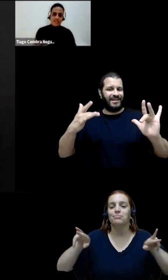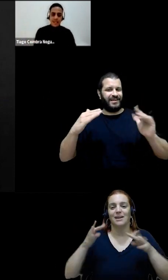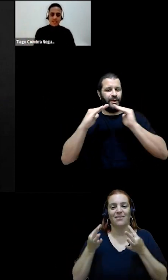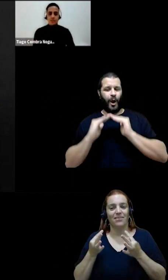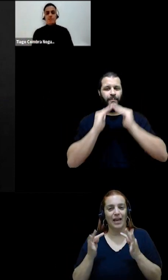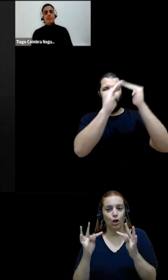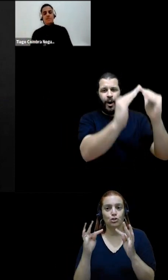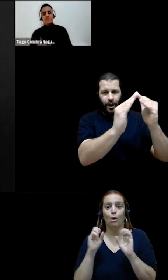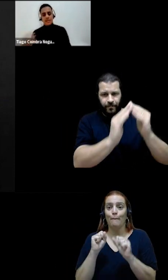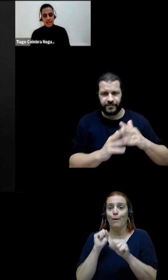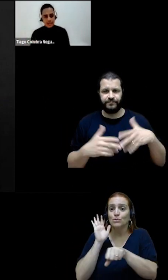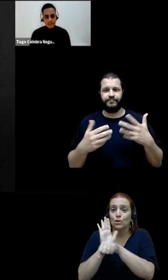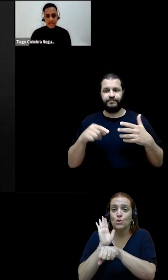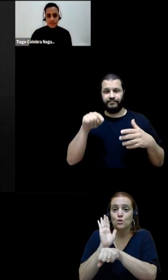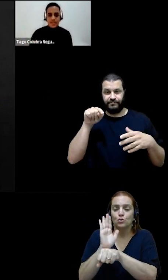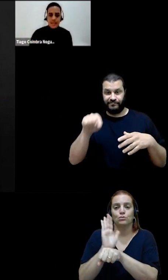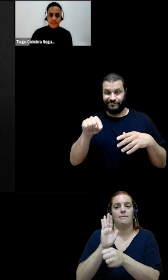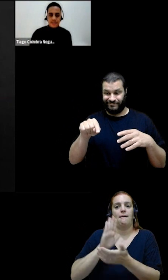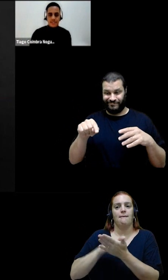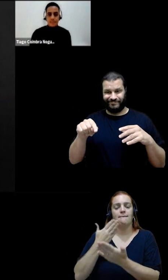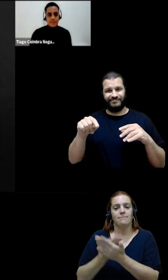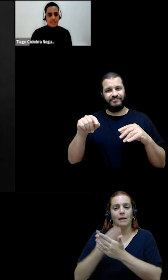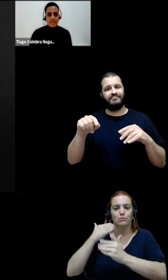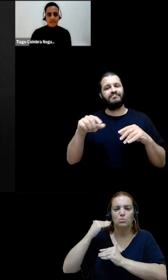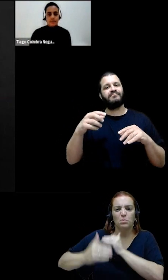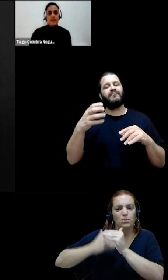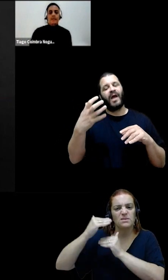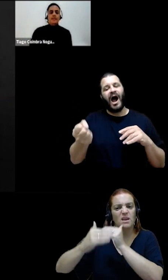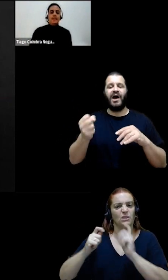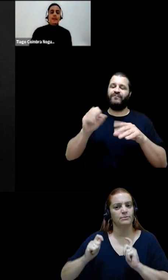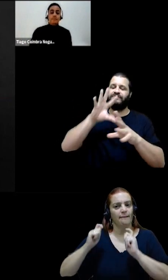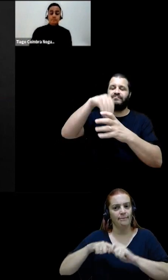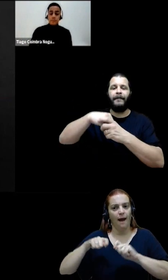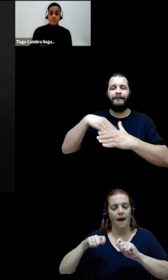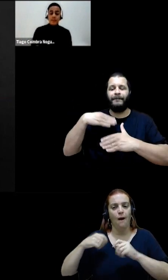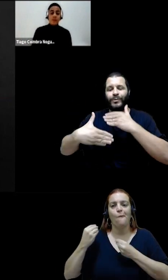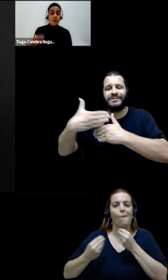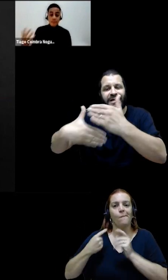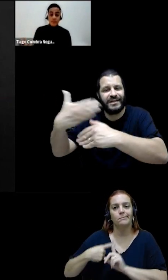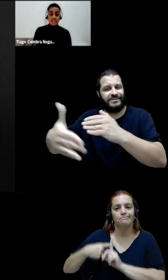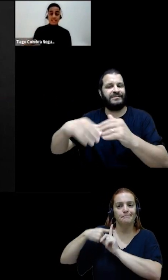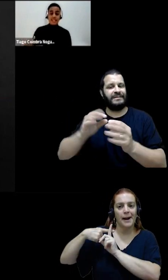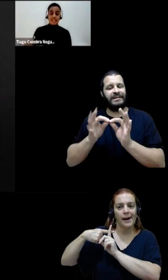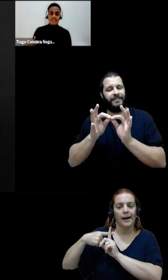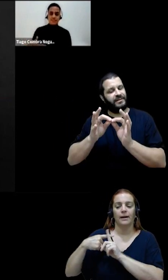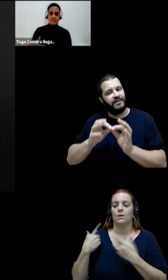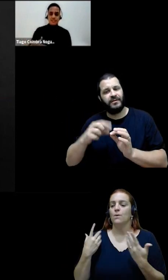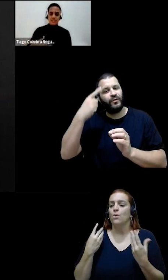né, digitais hoje podem auxiliar os intérpretes nesse processo, né? Como